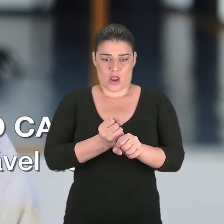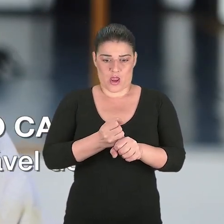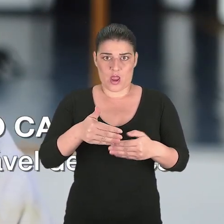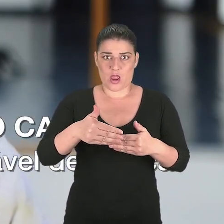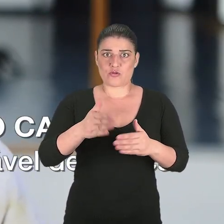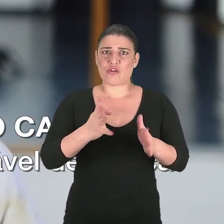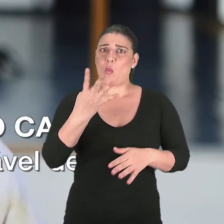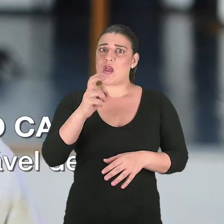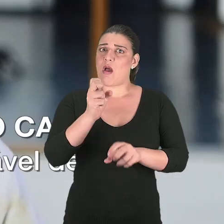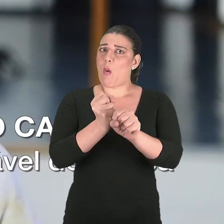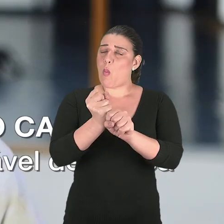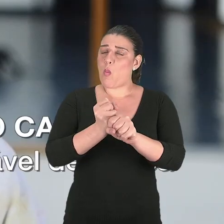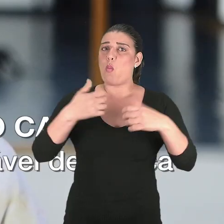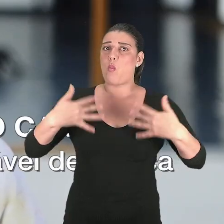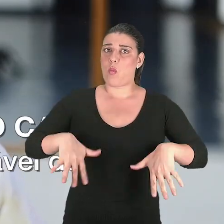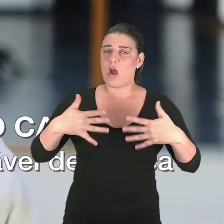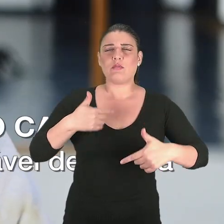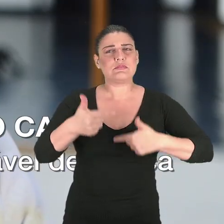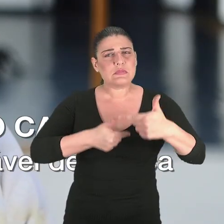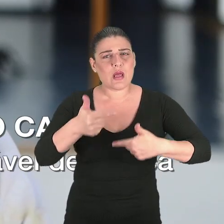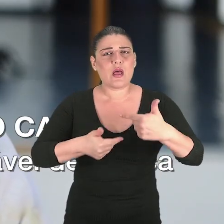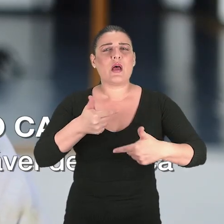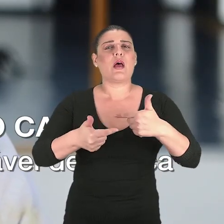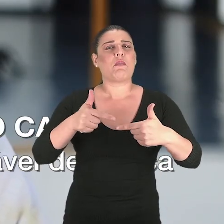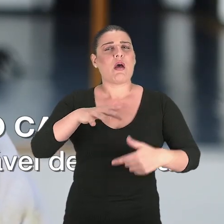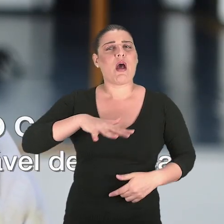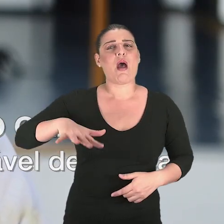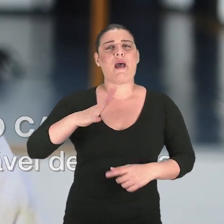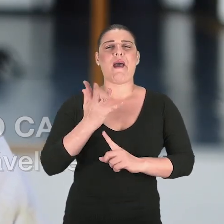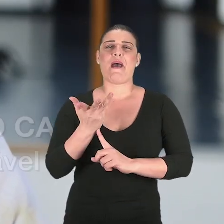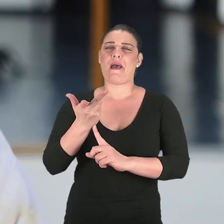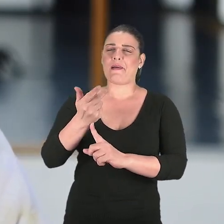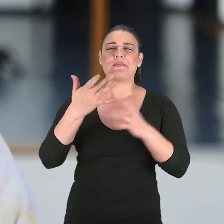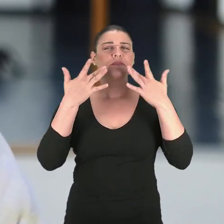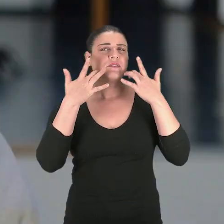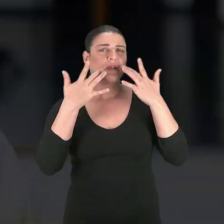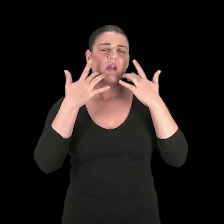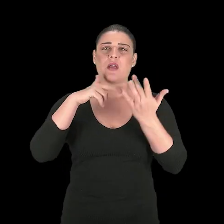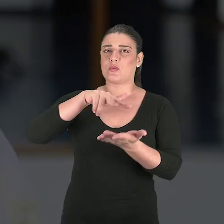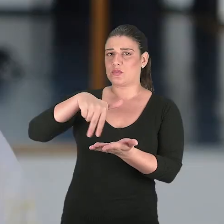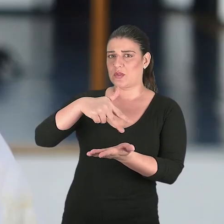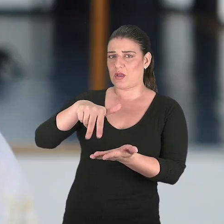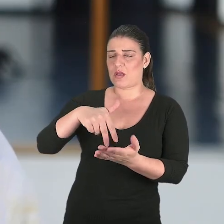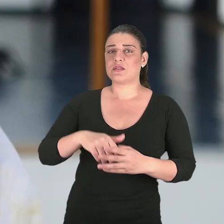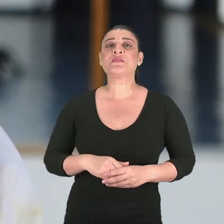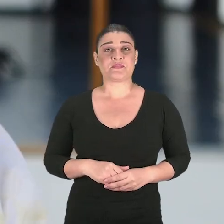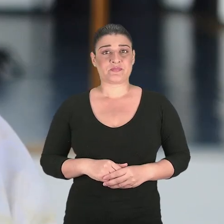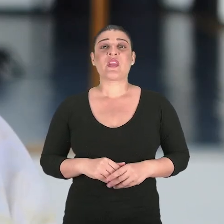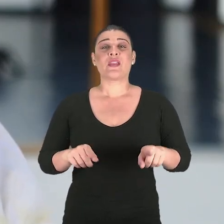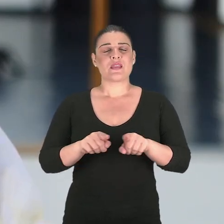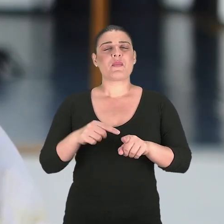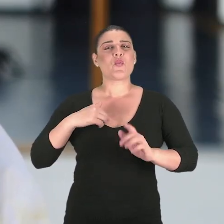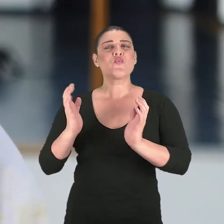45 anos, né, que eu estou trabalhando dentro da arte. Teatro, dança, fui da academia da